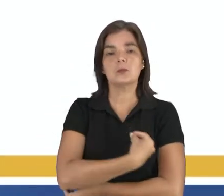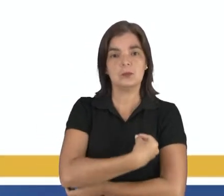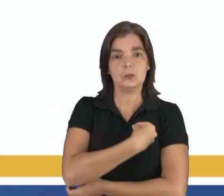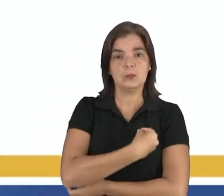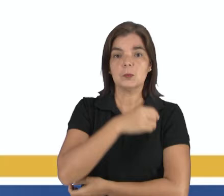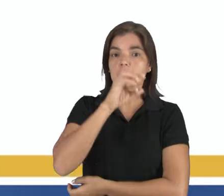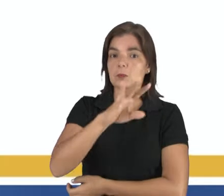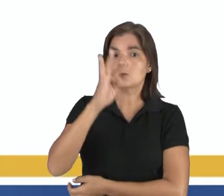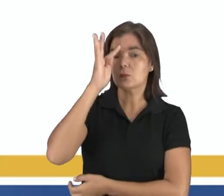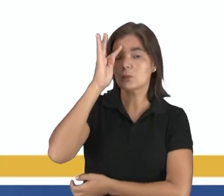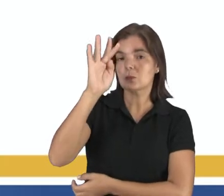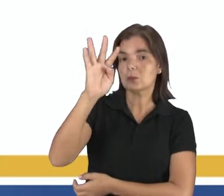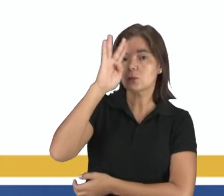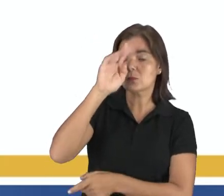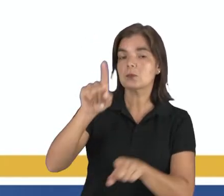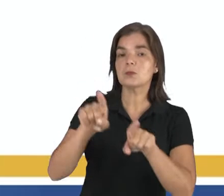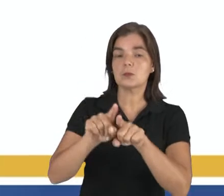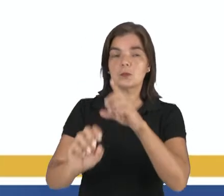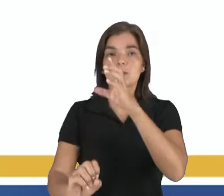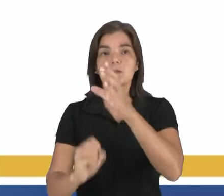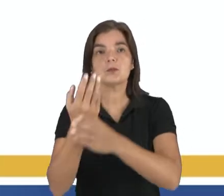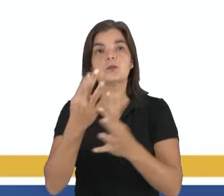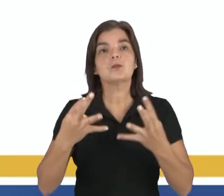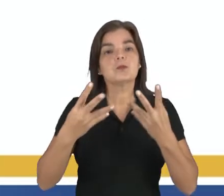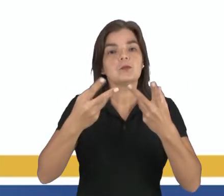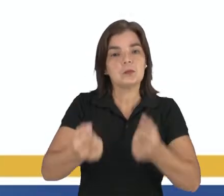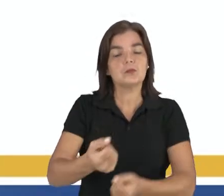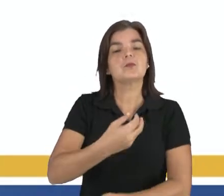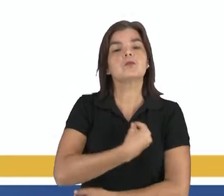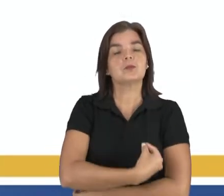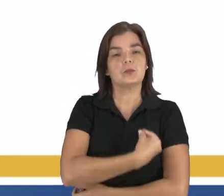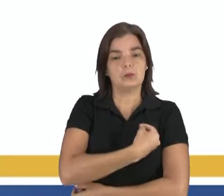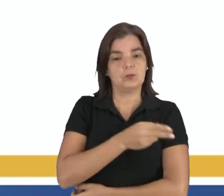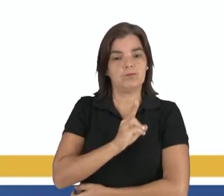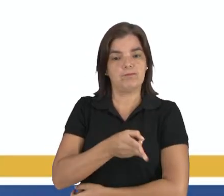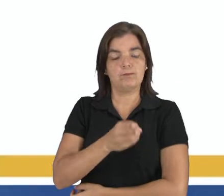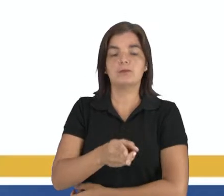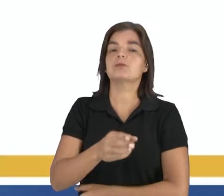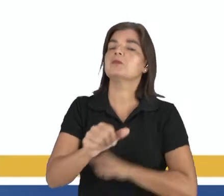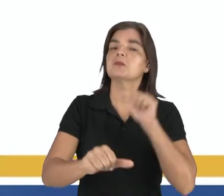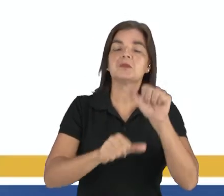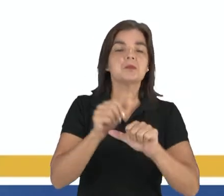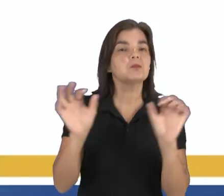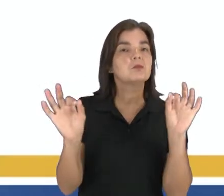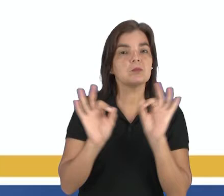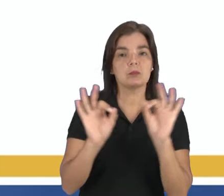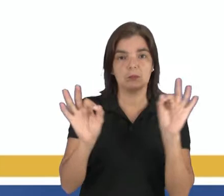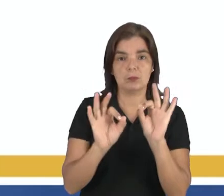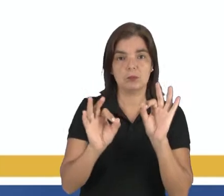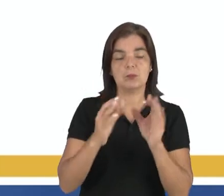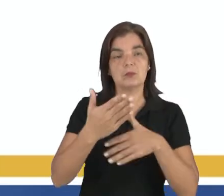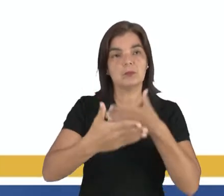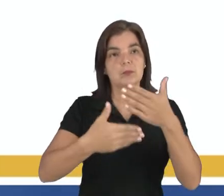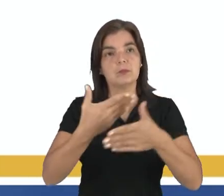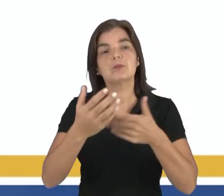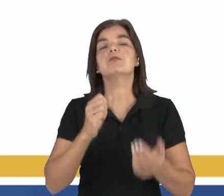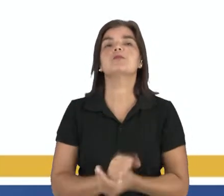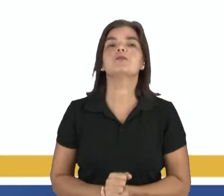apenas nessa teoria do criacionismo e que todos os seres permaneciam imutáveis através dos